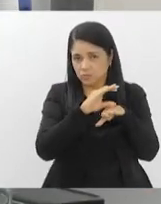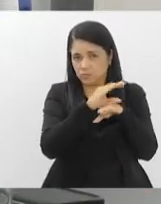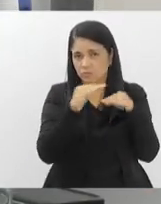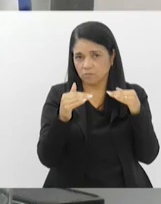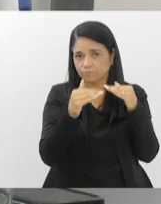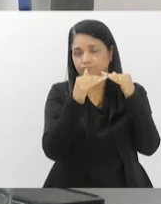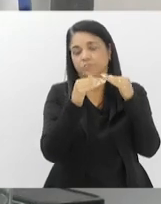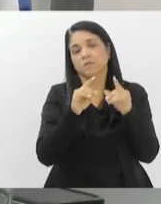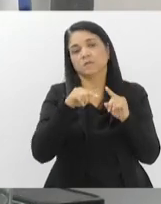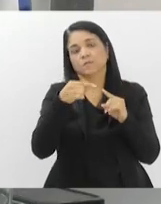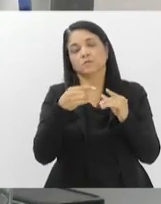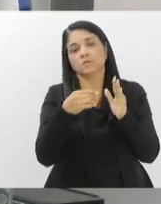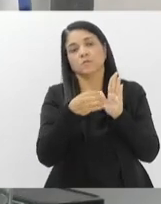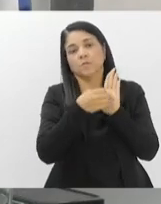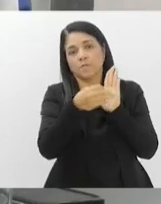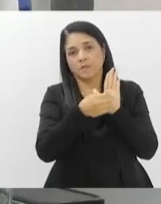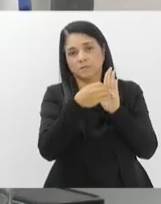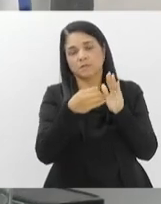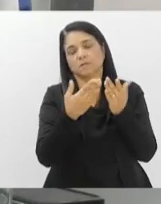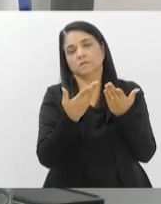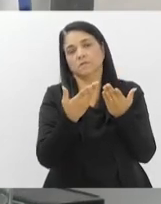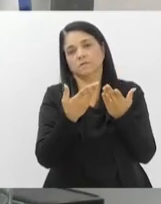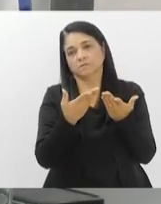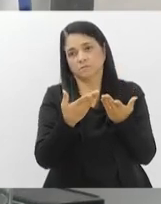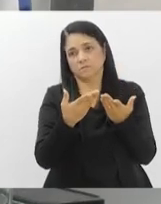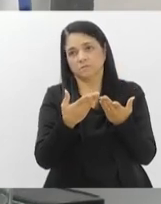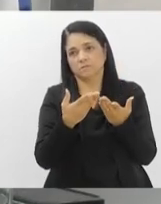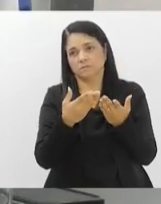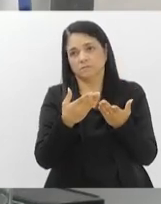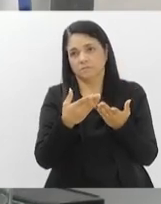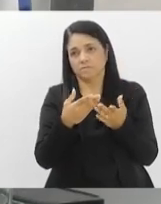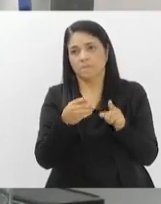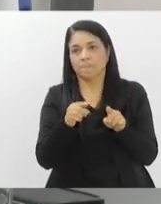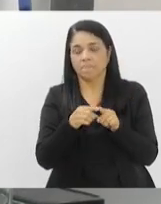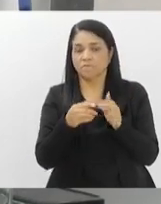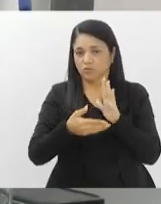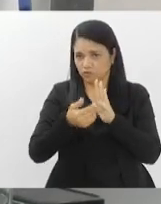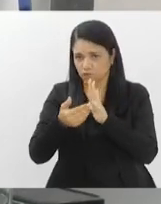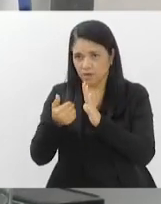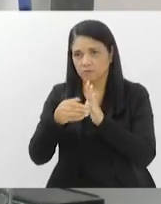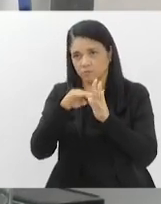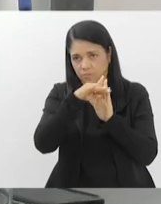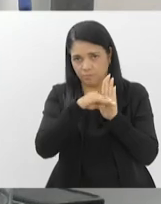parecer sobre as emendas. Pode ser dessa forma? Então eu vou retirar de pauta. Perfeito. E a gente avança